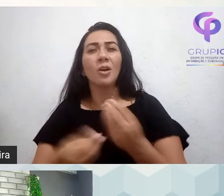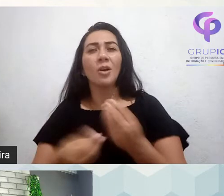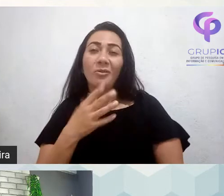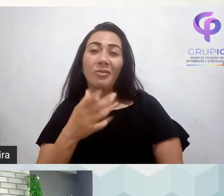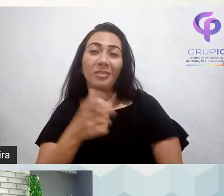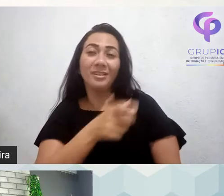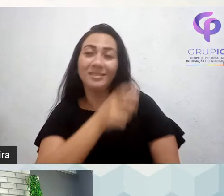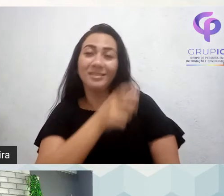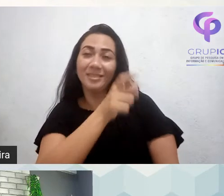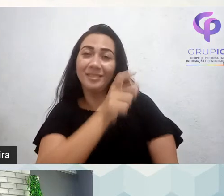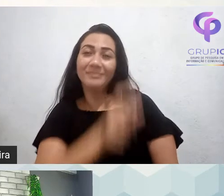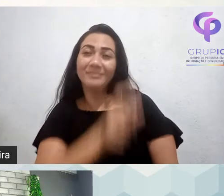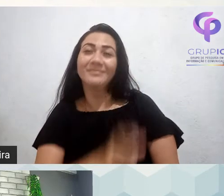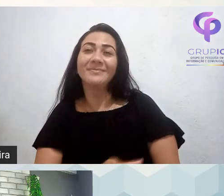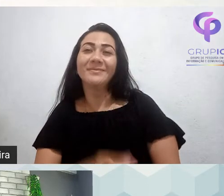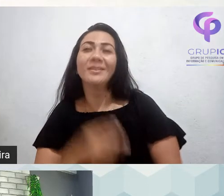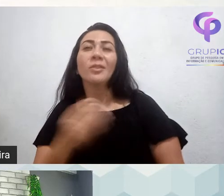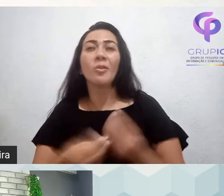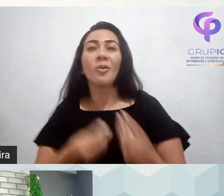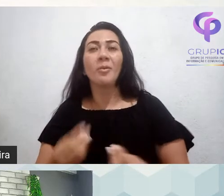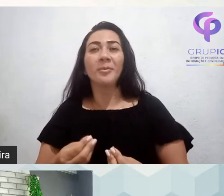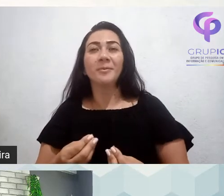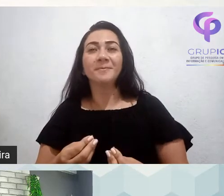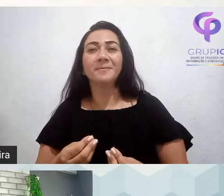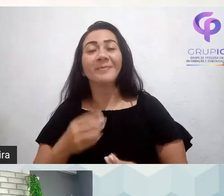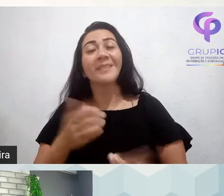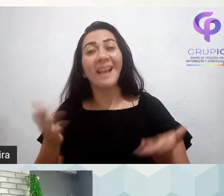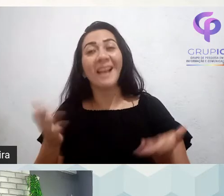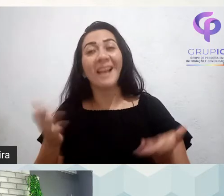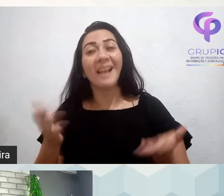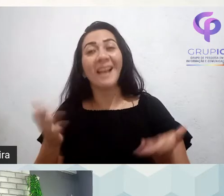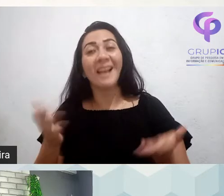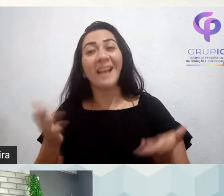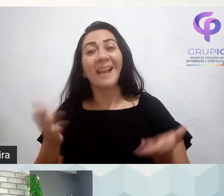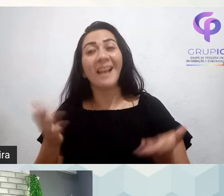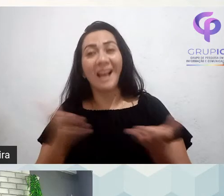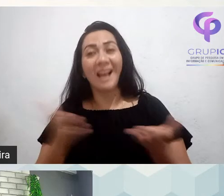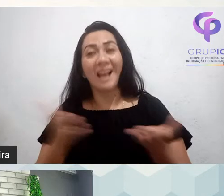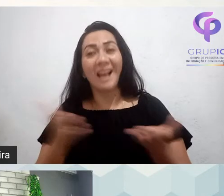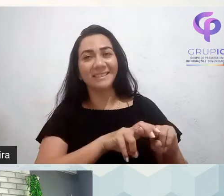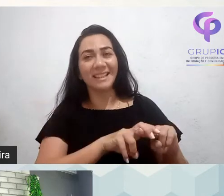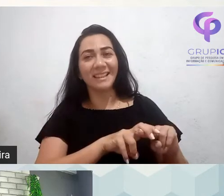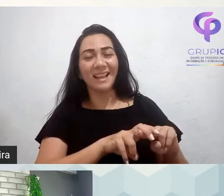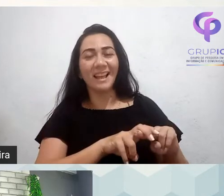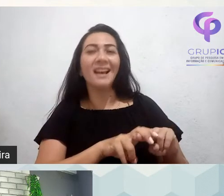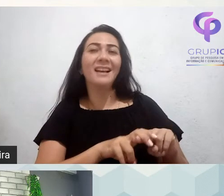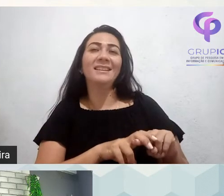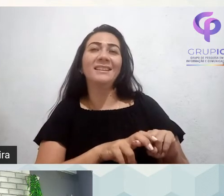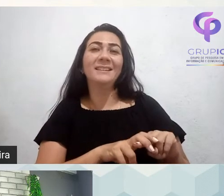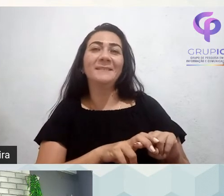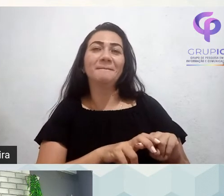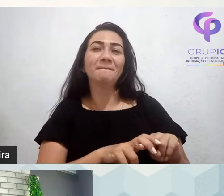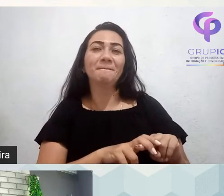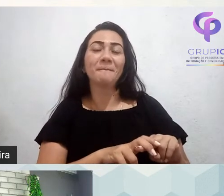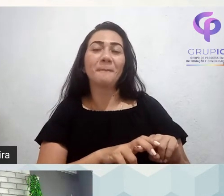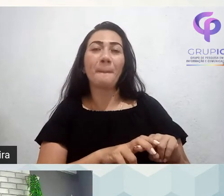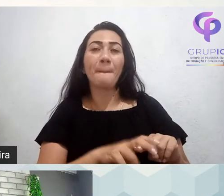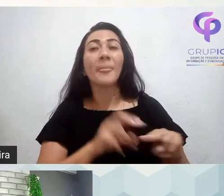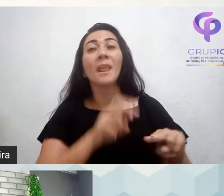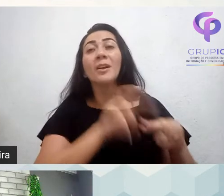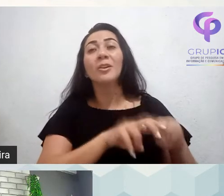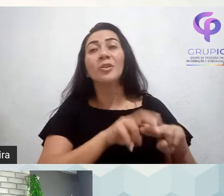sou uma pessoa mediana. Nesse momento, eu estou sentada numa cadeira de escritório, né? Na